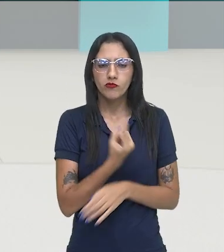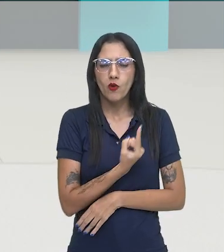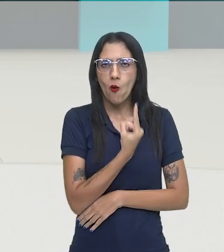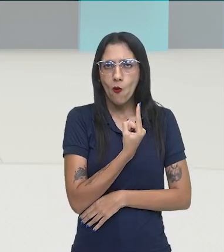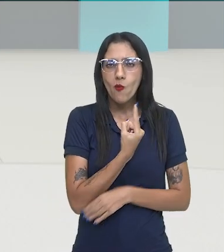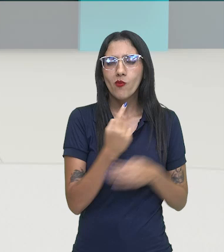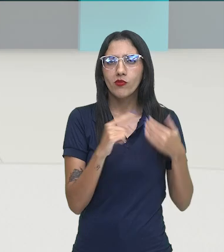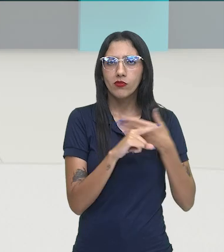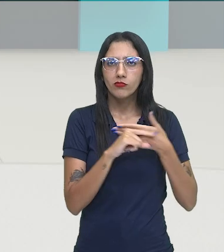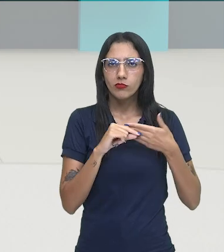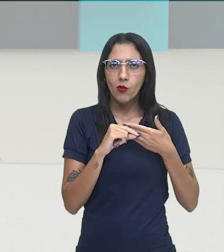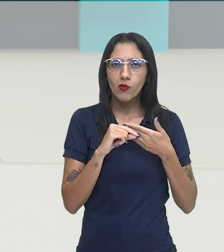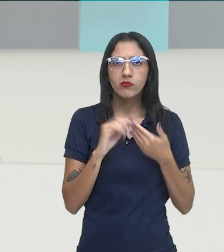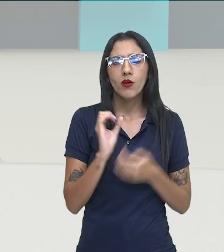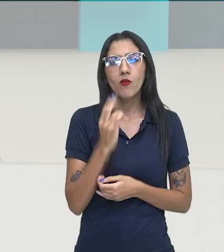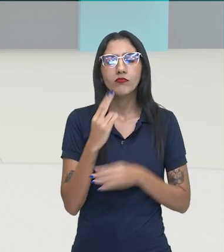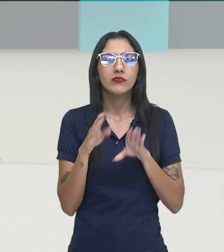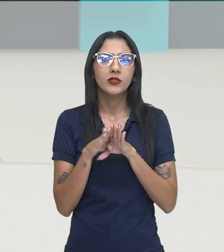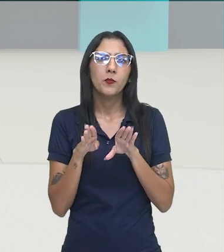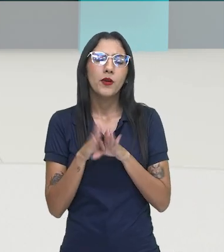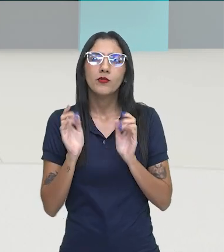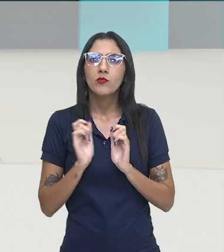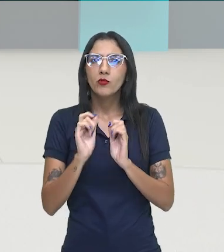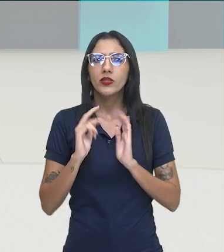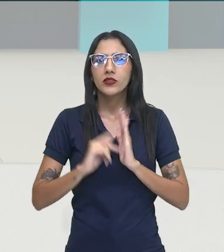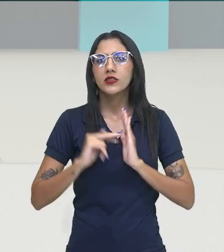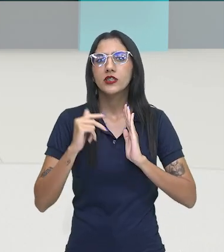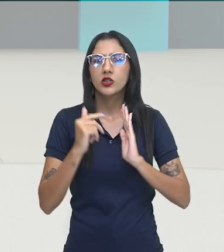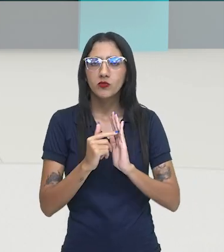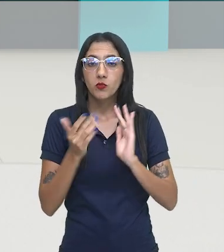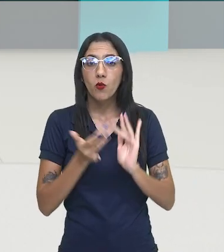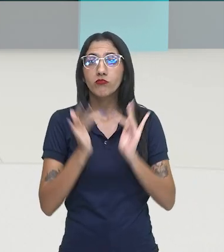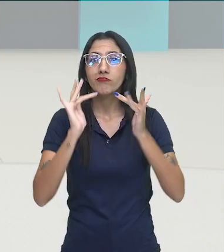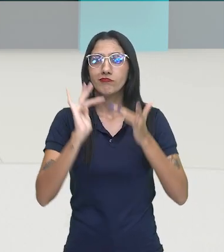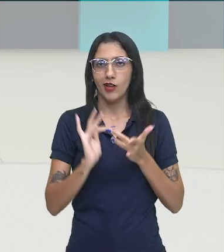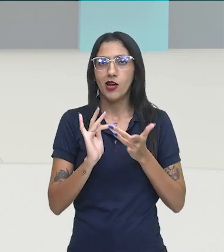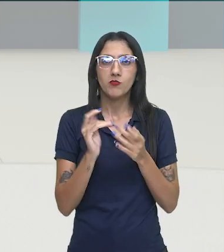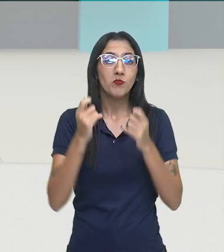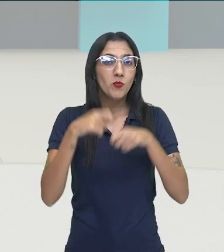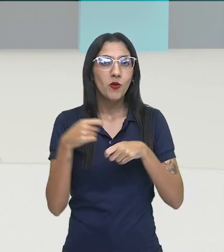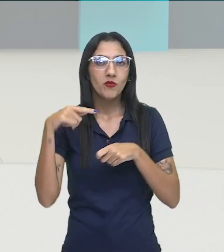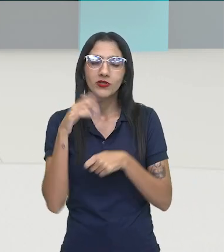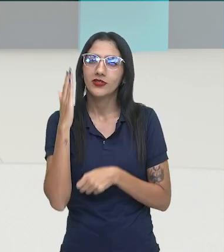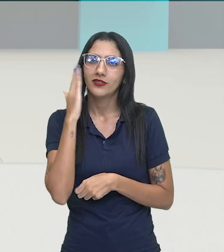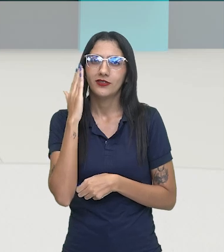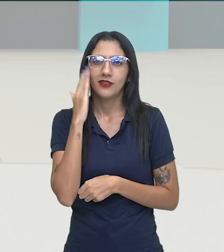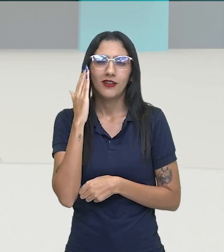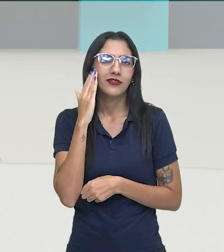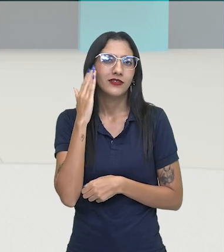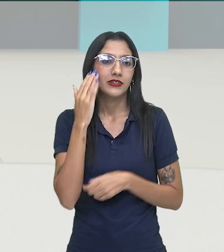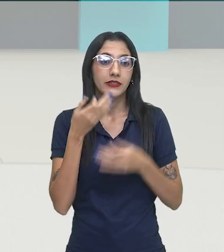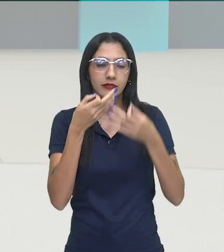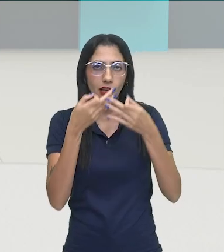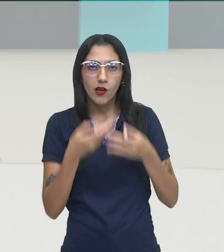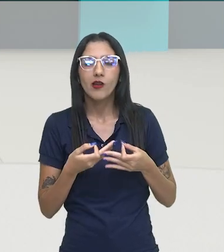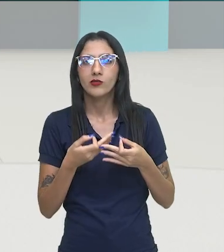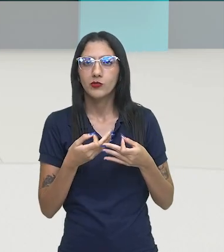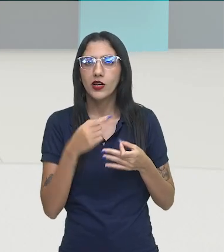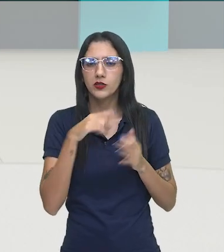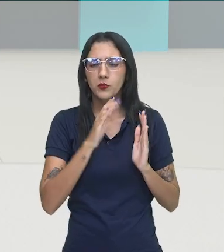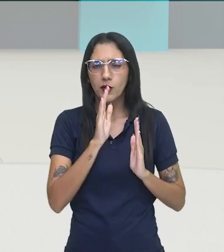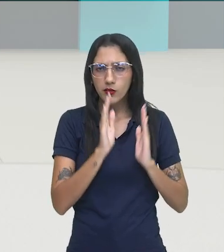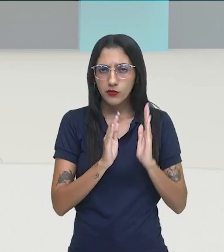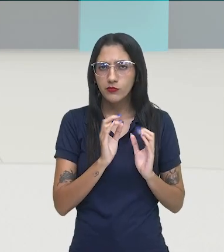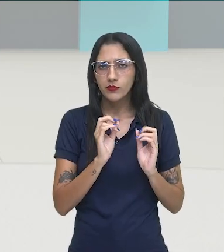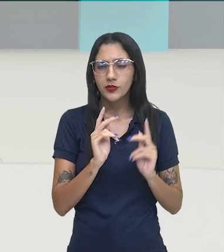já mostrar para vocês o que significa isso, para você poder entender o que significa esses